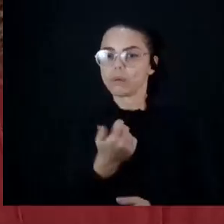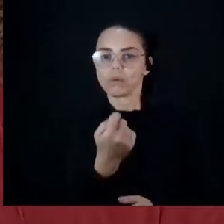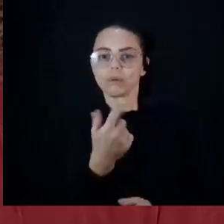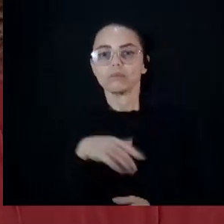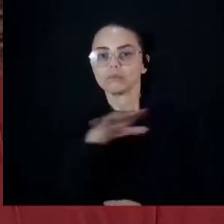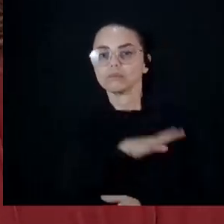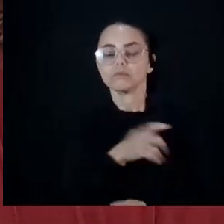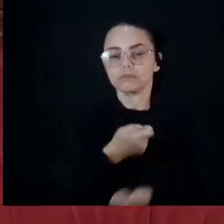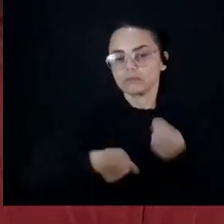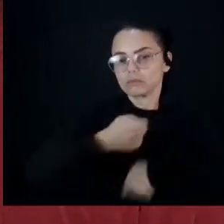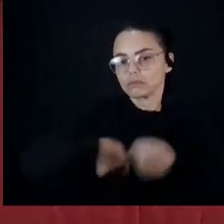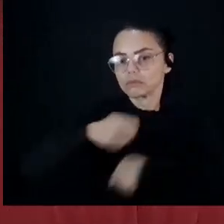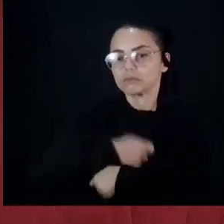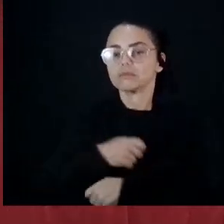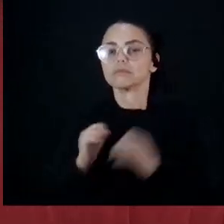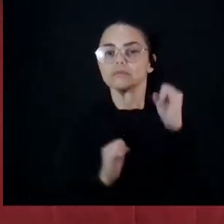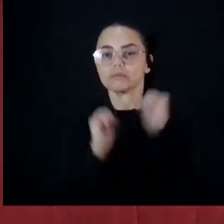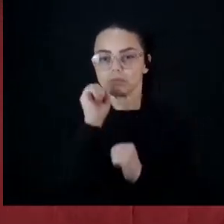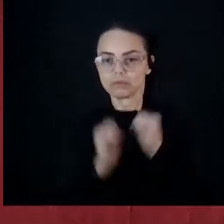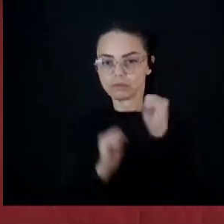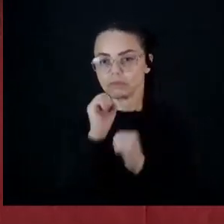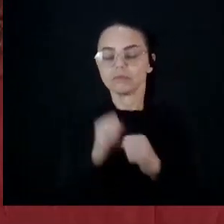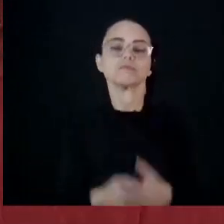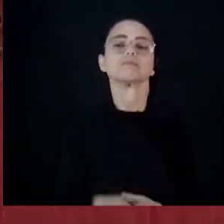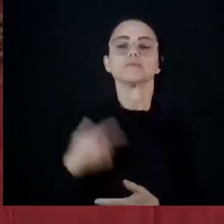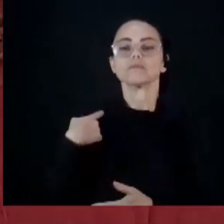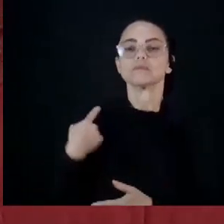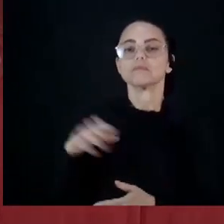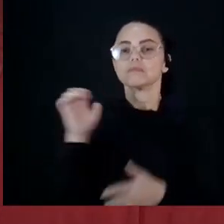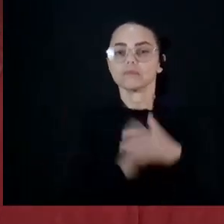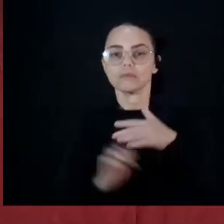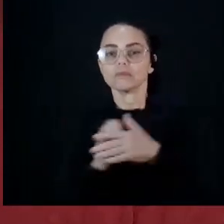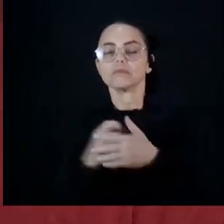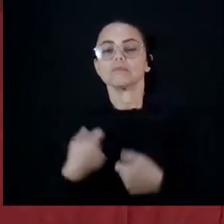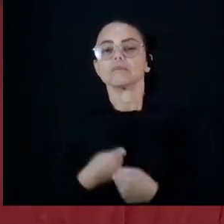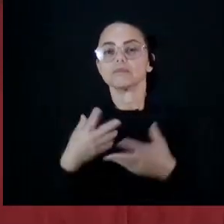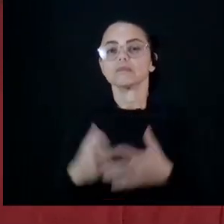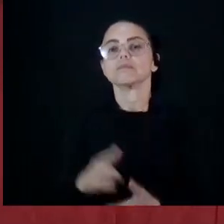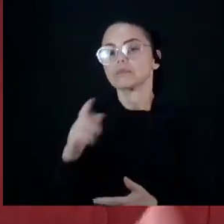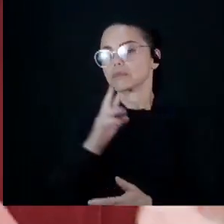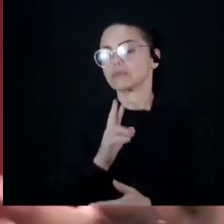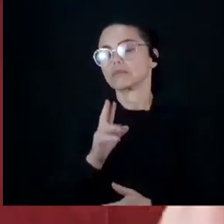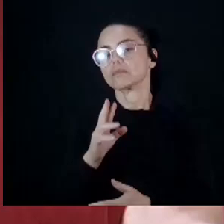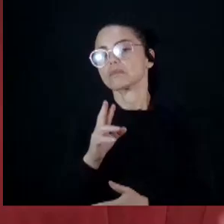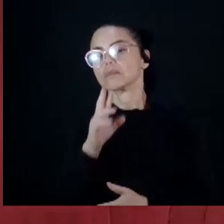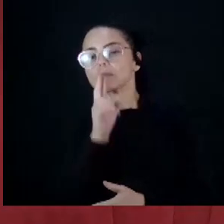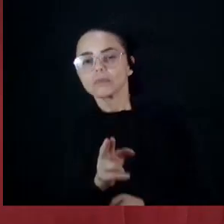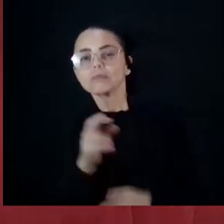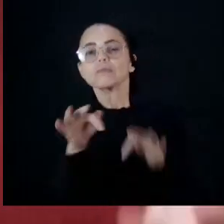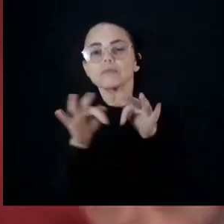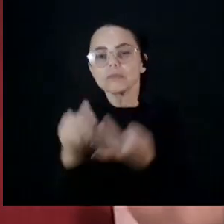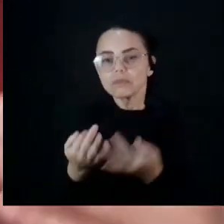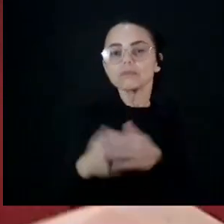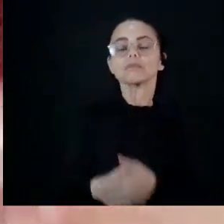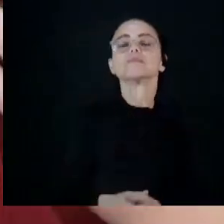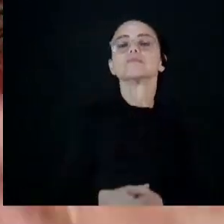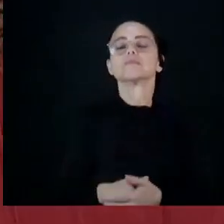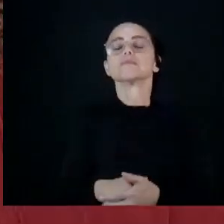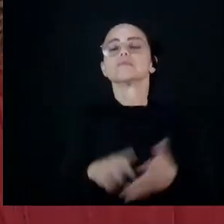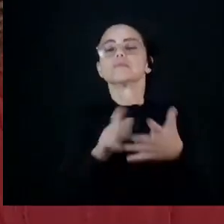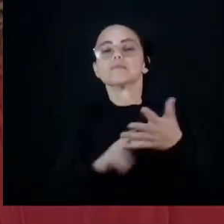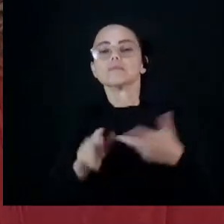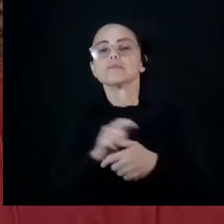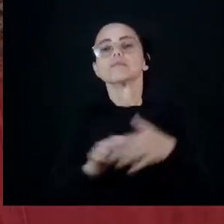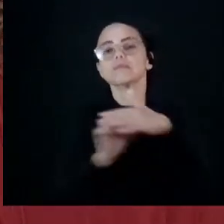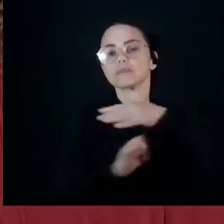da indústria. E a nossa empresa oferece soluções simples. A maioria dos empresários acha que tem que gastar